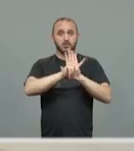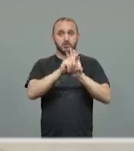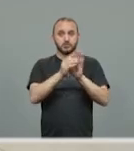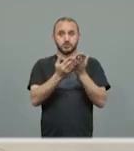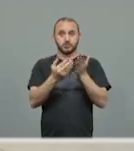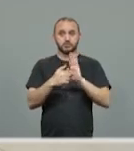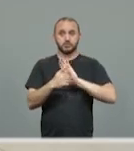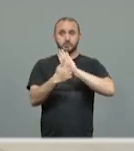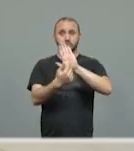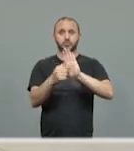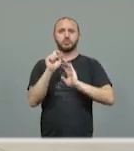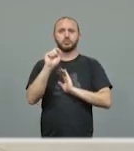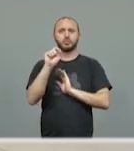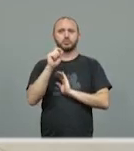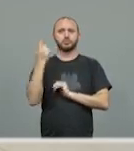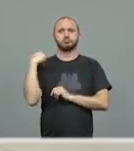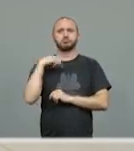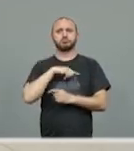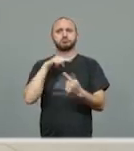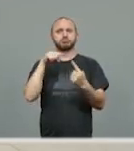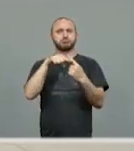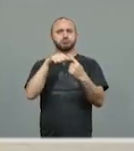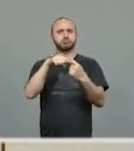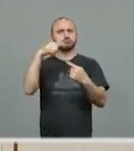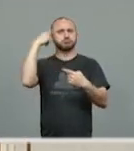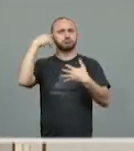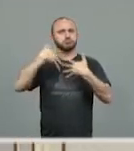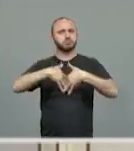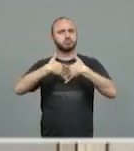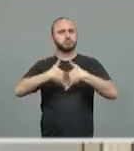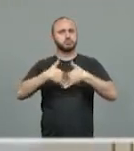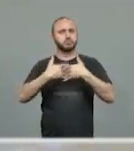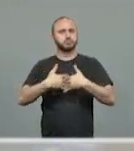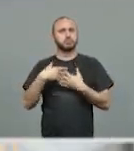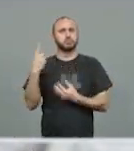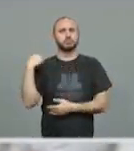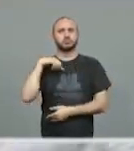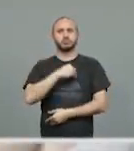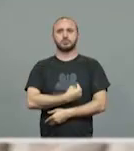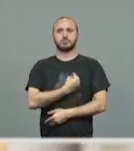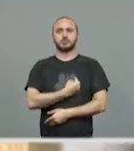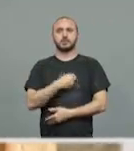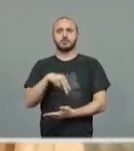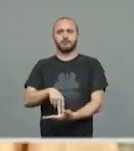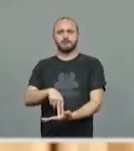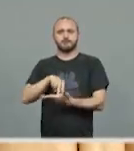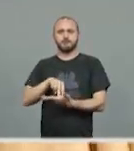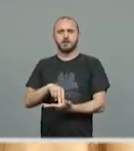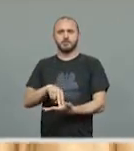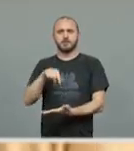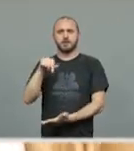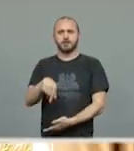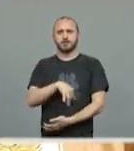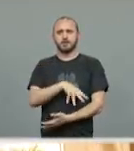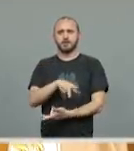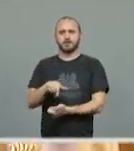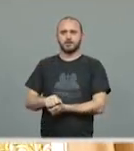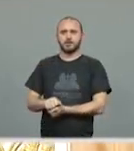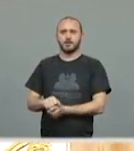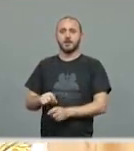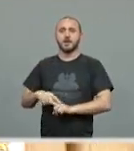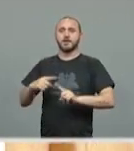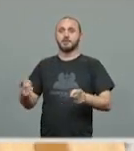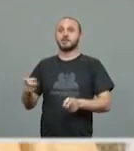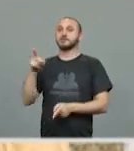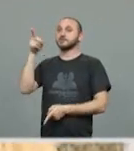nos propõem isso. Uma proposta de estar com os pés no chão, mas o